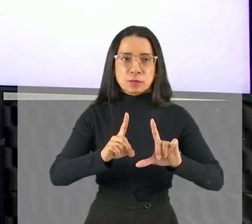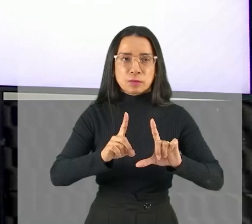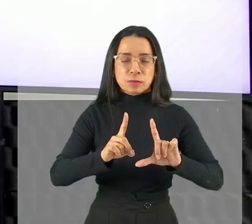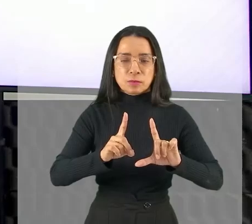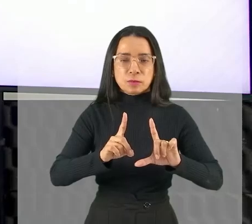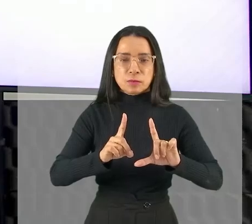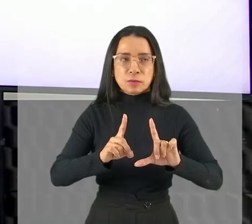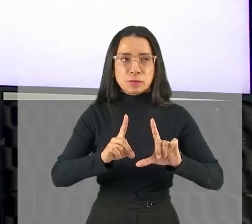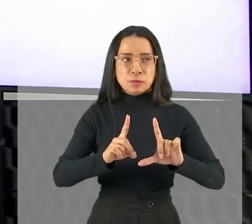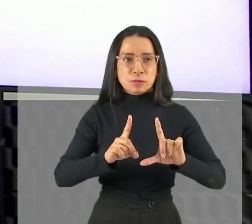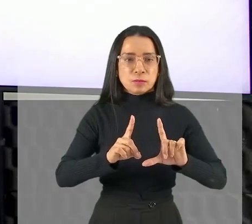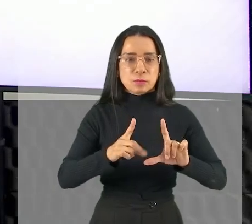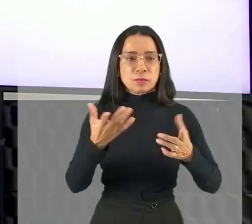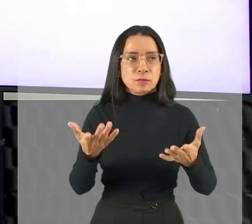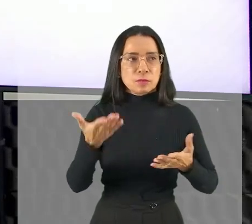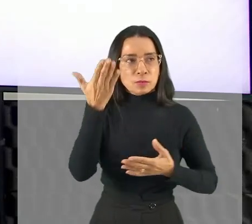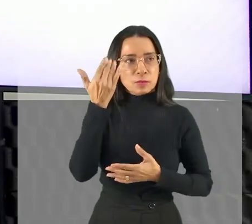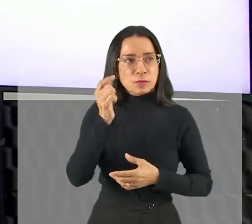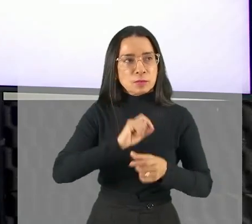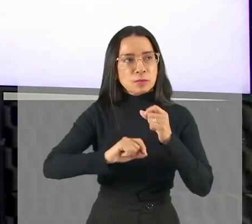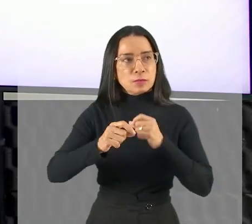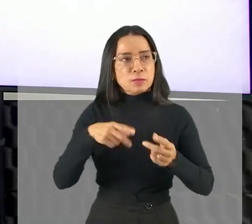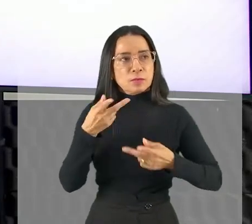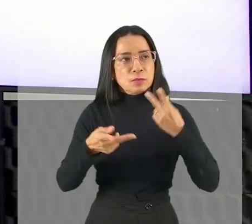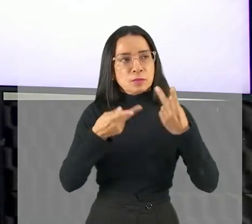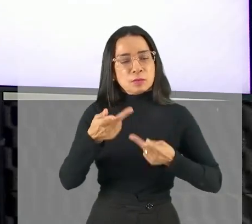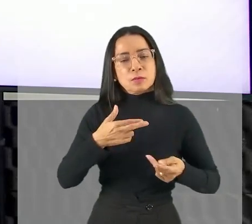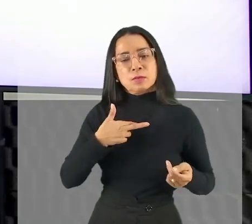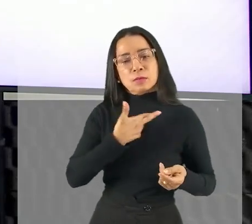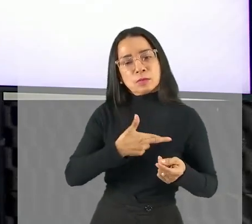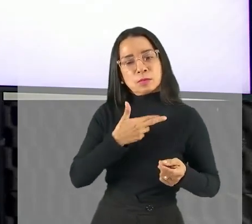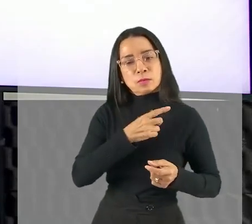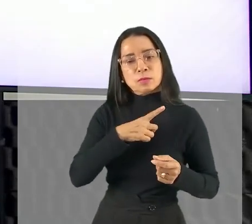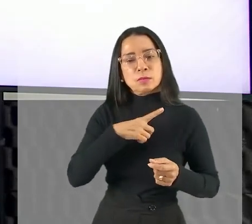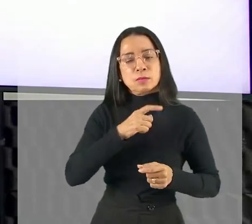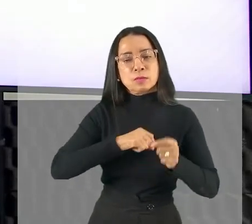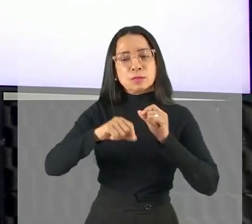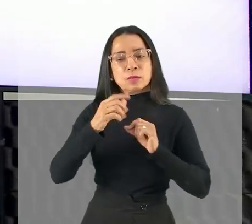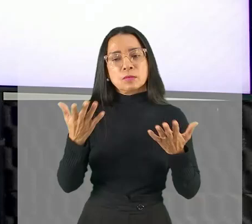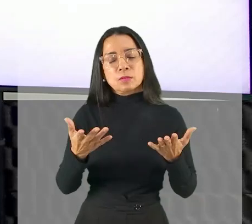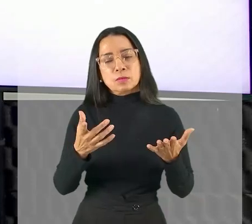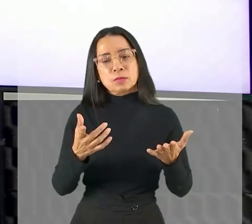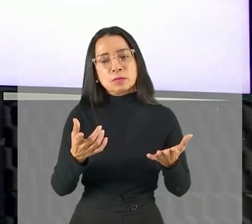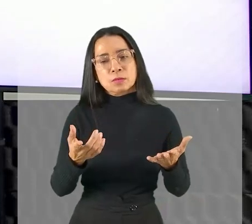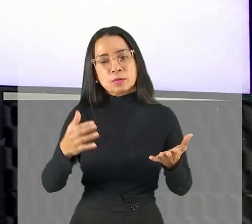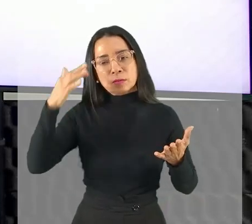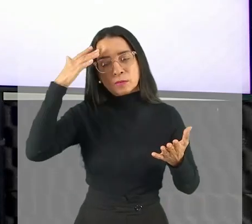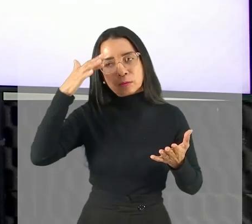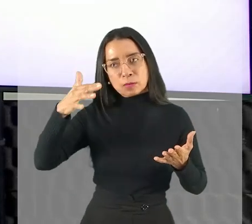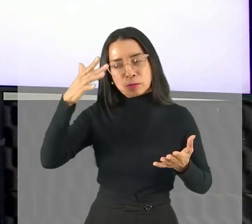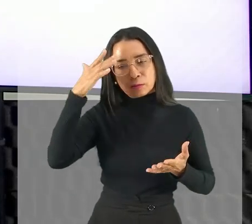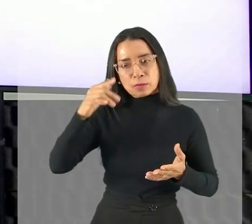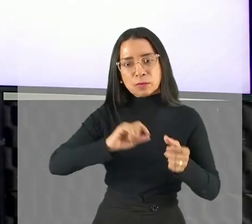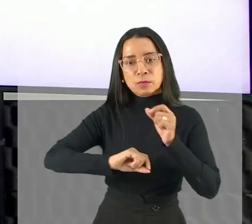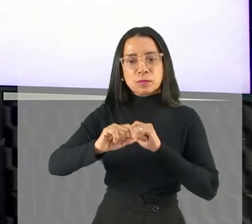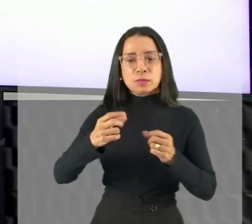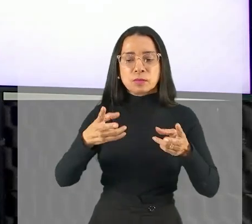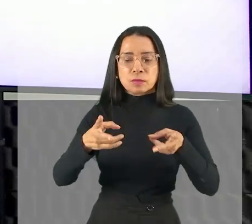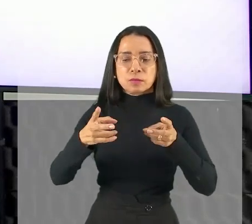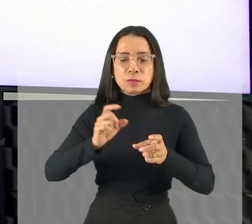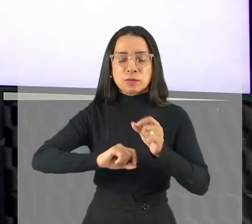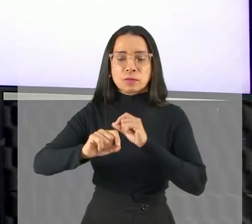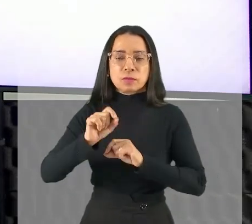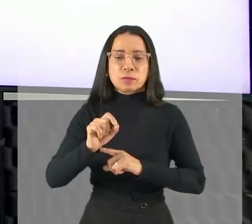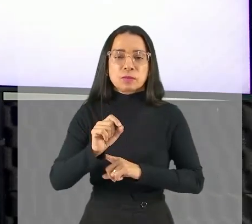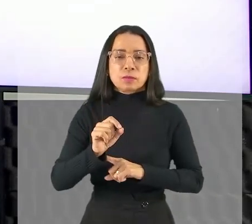do corpo da Índia. Então a gente sabe que quando a gente fala do romantismo, a gente já tem esse viés de idealização. Então a gente percebe, né,